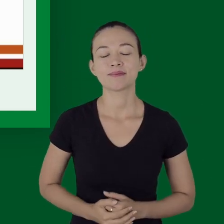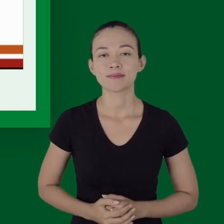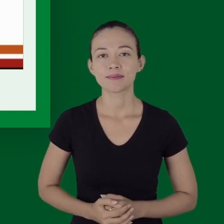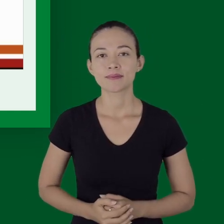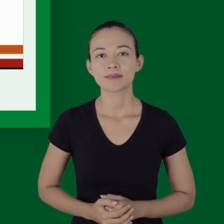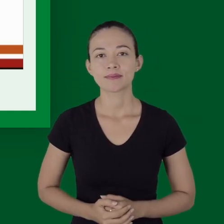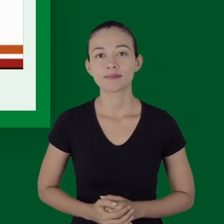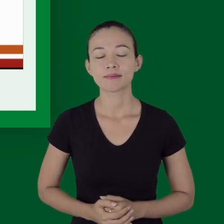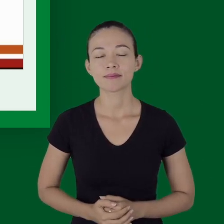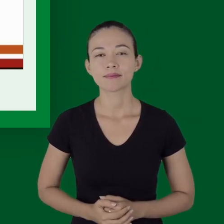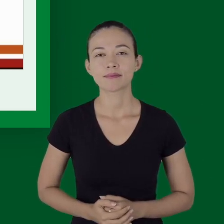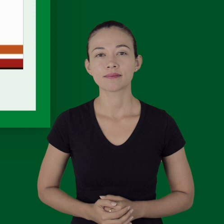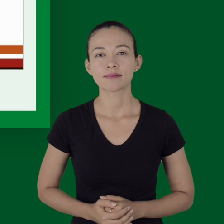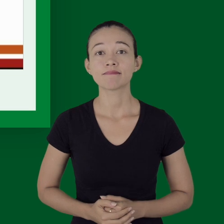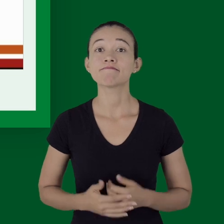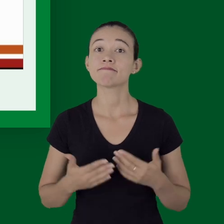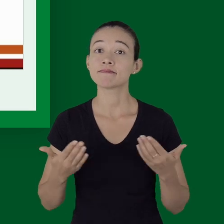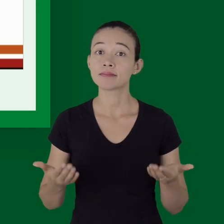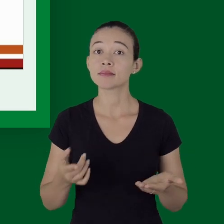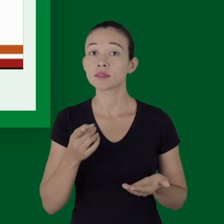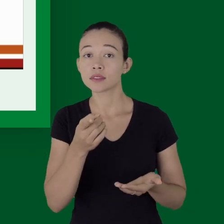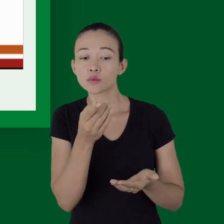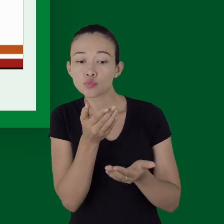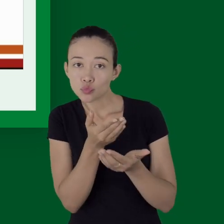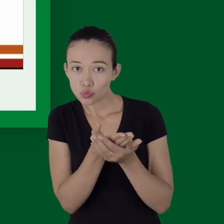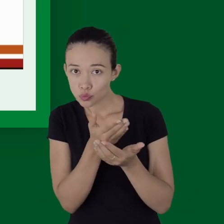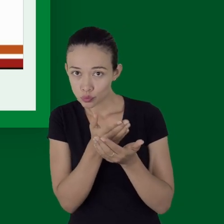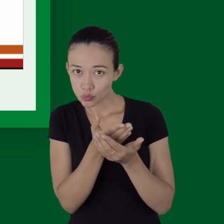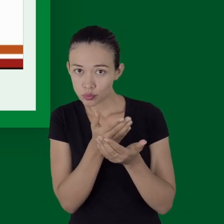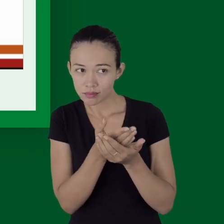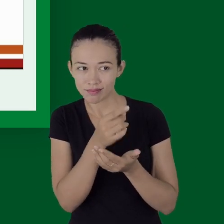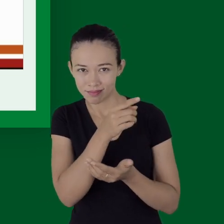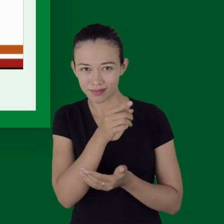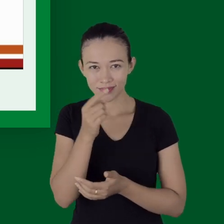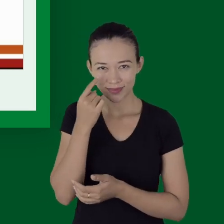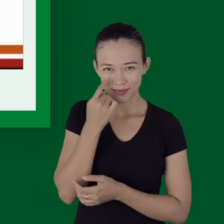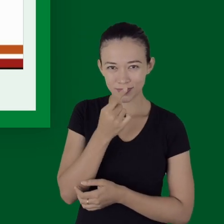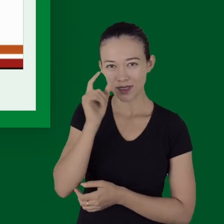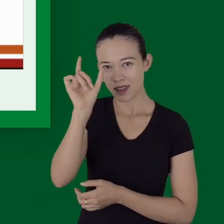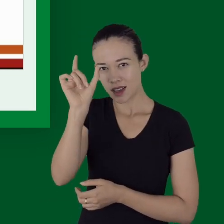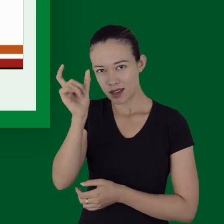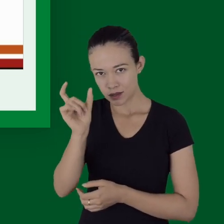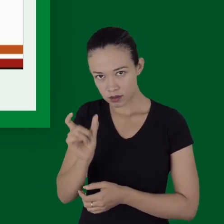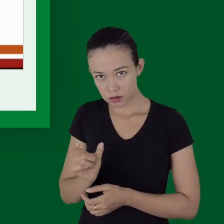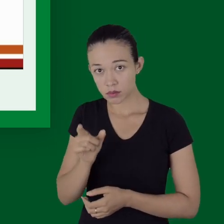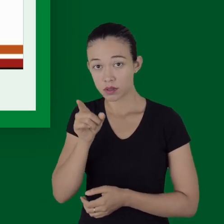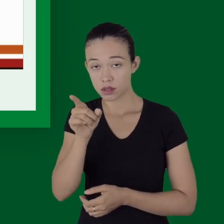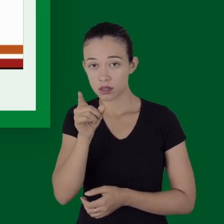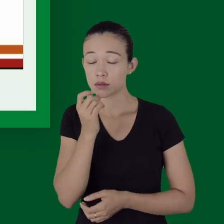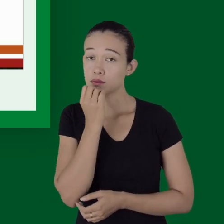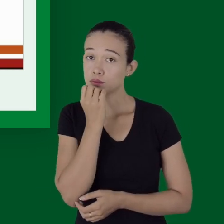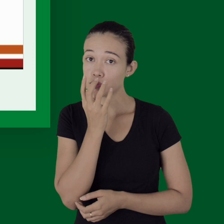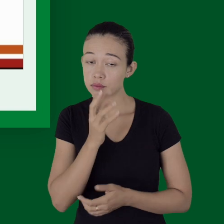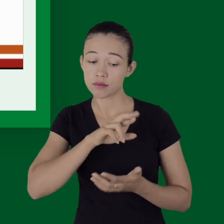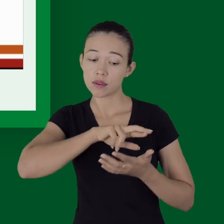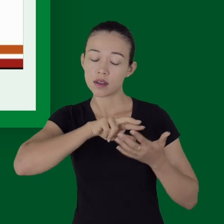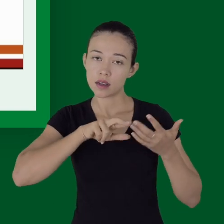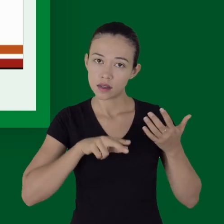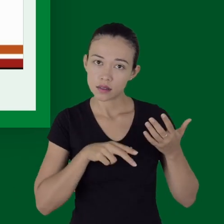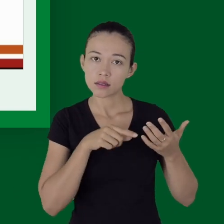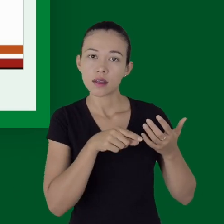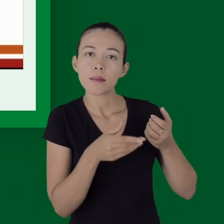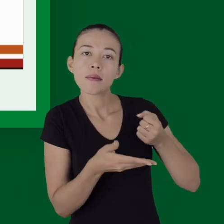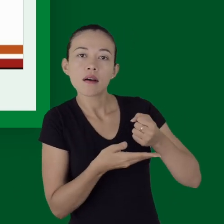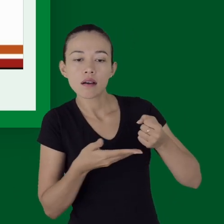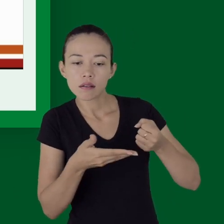Agora a gente vai, é importante que todo mundo sente, possa estudar, né, novamente os algoritmos de suporte básico e avançado